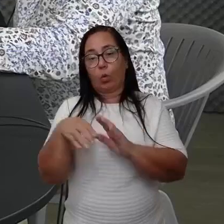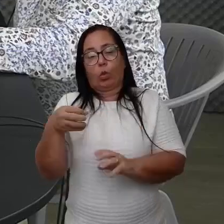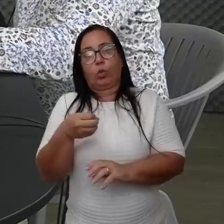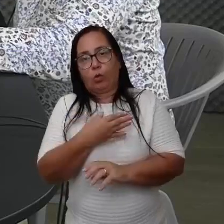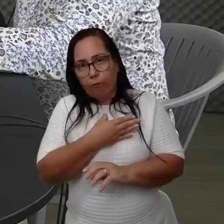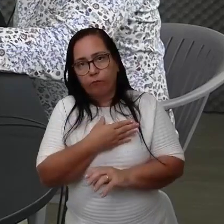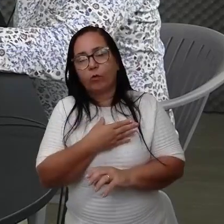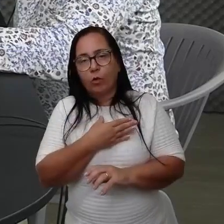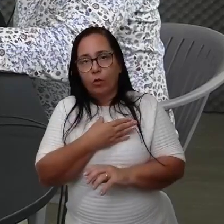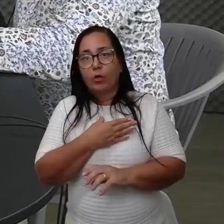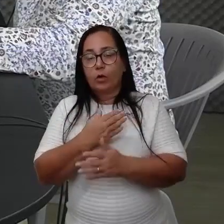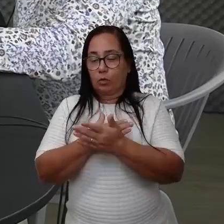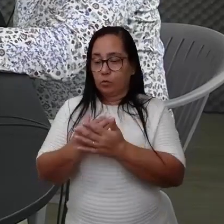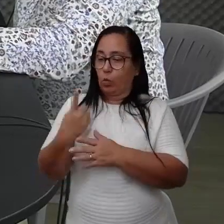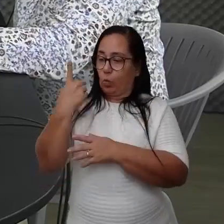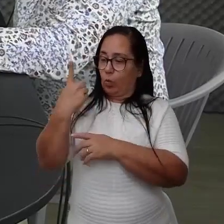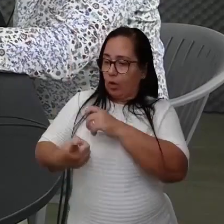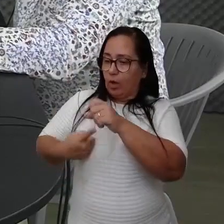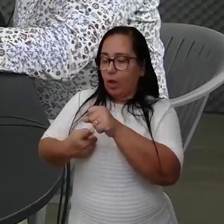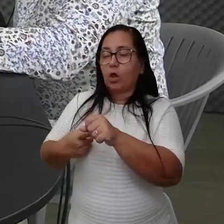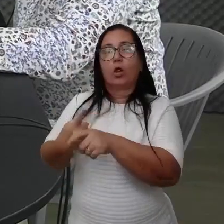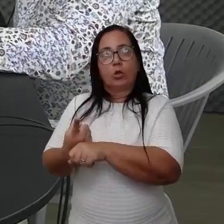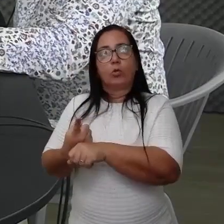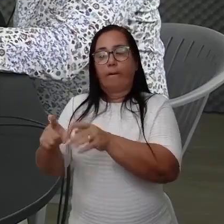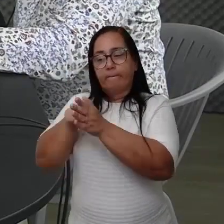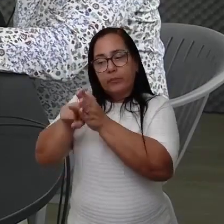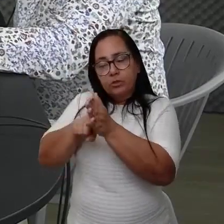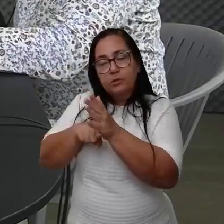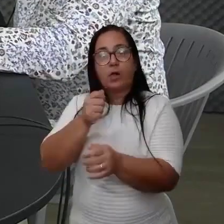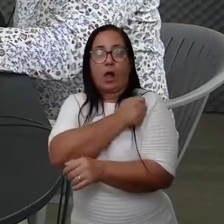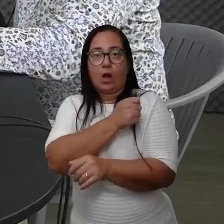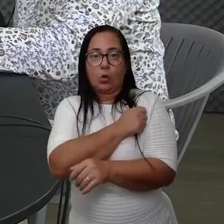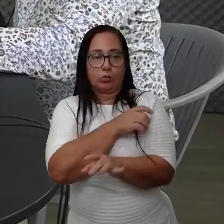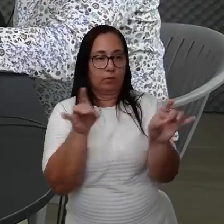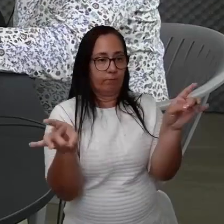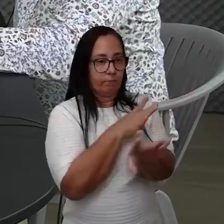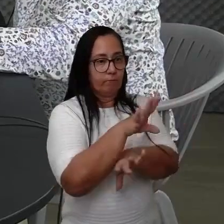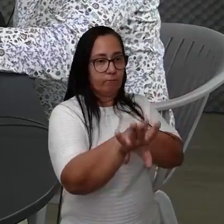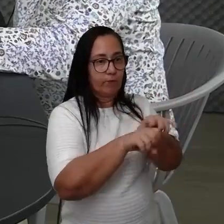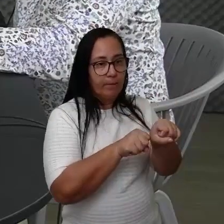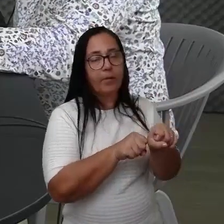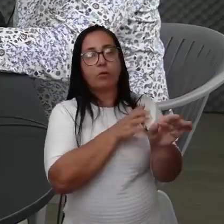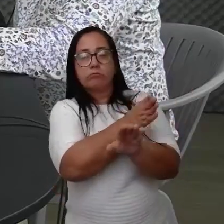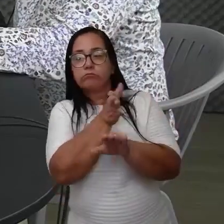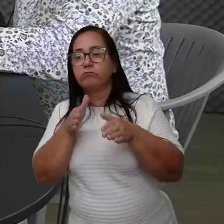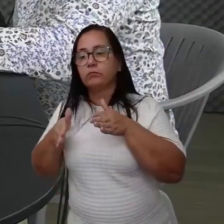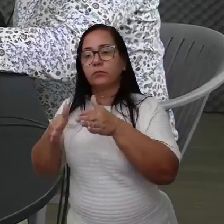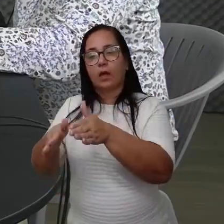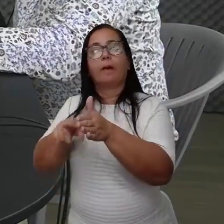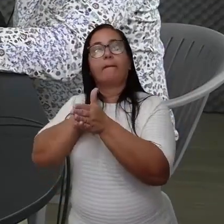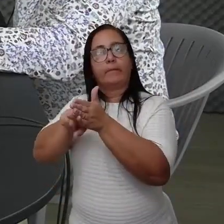a partir de um ano de pesquisa com estudantes, alunos que acabaram de sair e colegas que estavam há mais ou